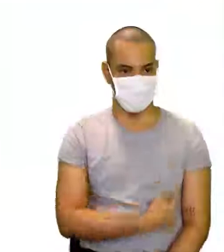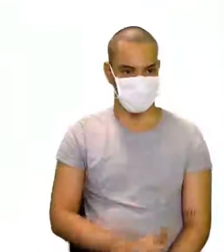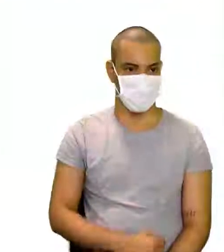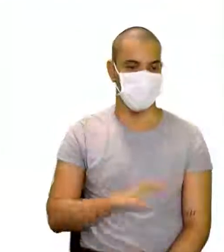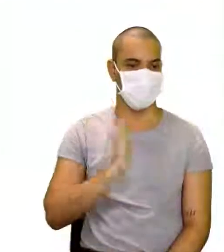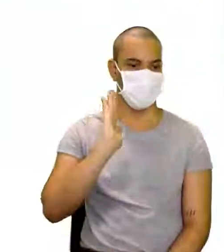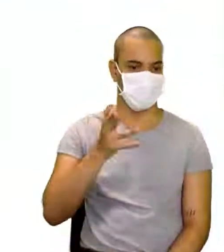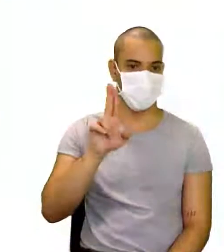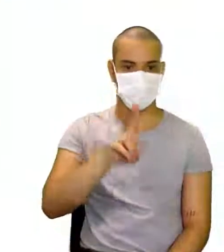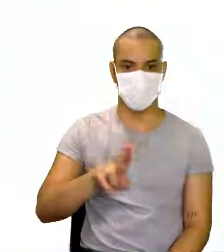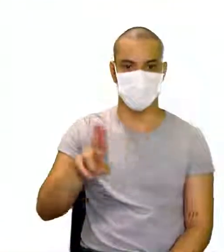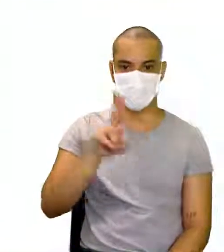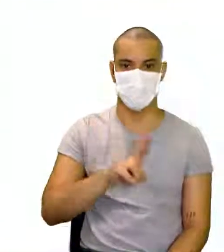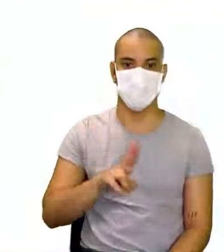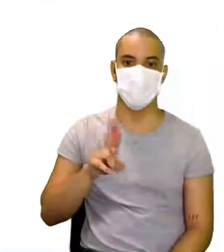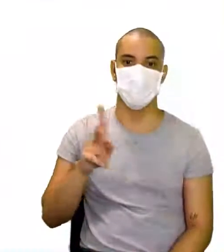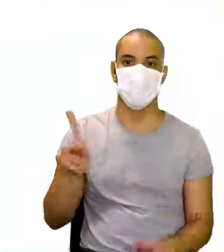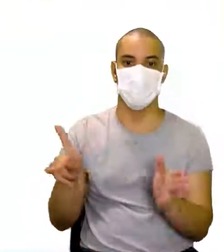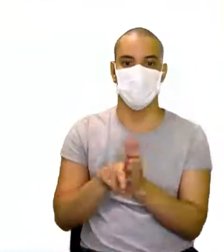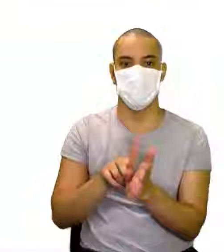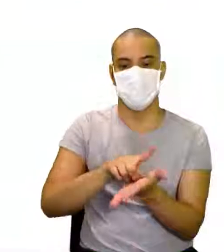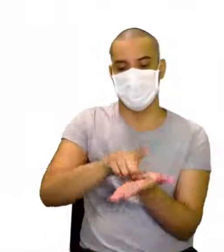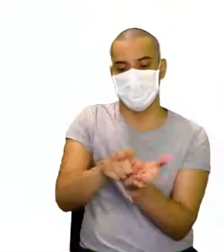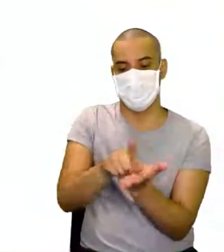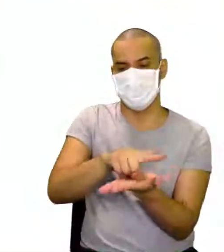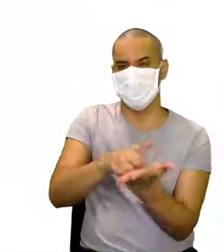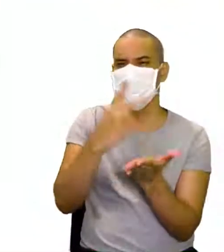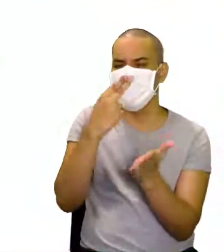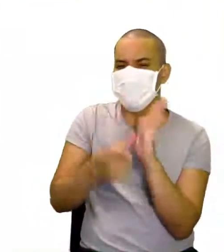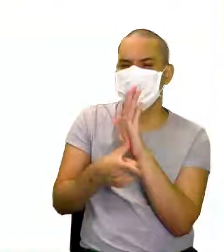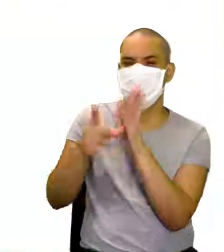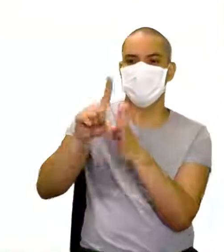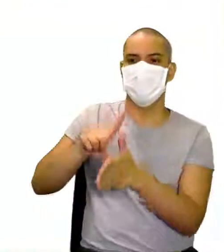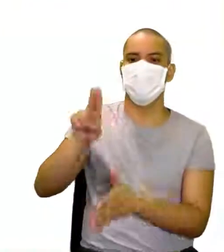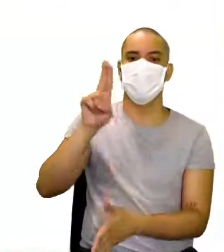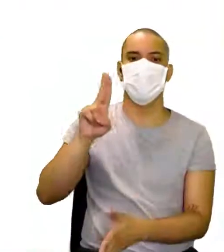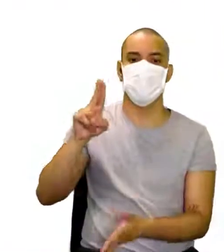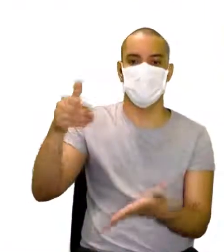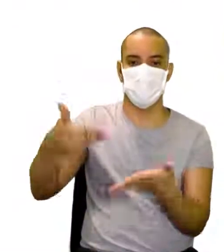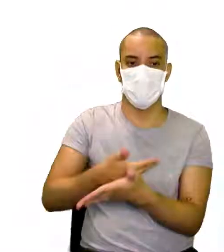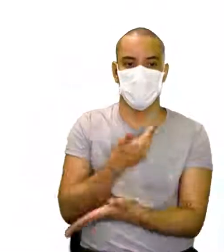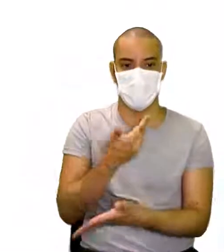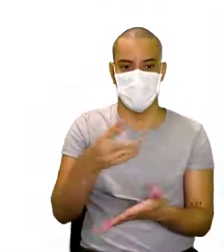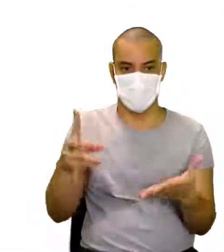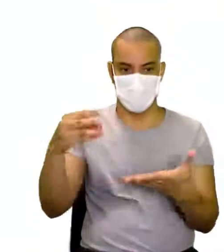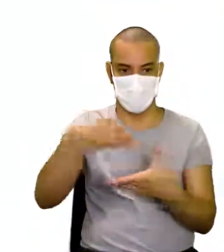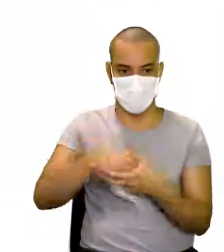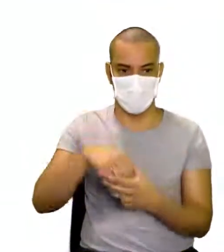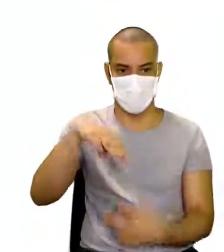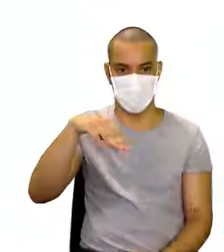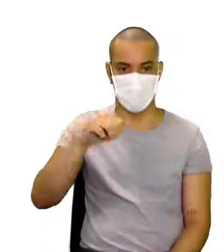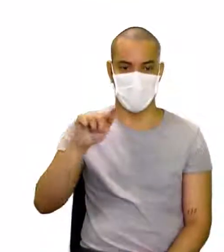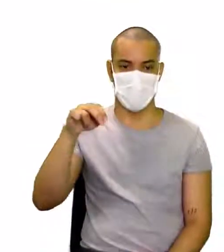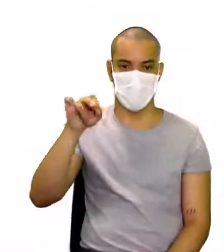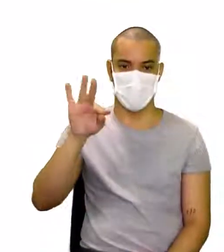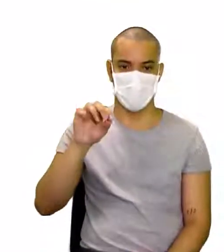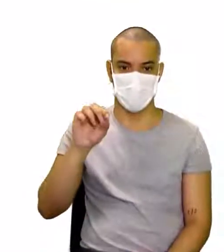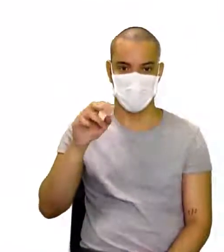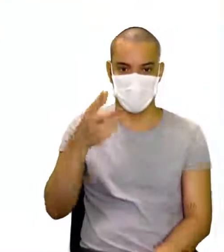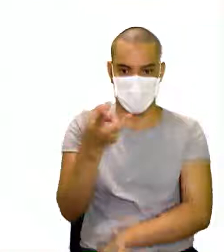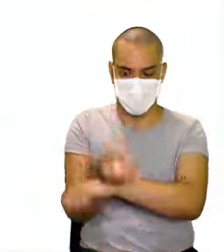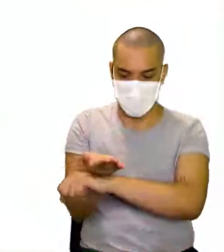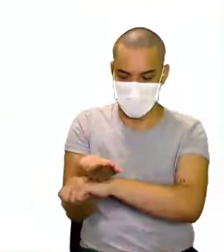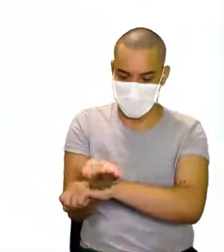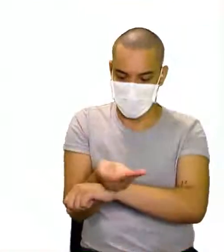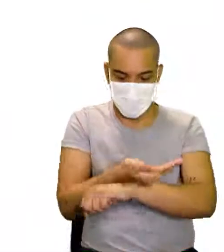um precursor da bússola, com uma colher feita de magnetita que, colocada em equilíbrio sobre um